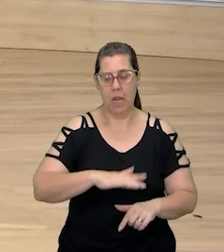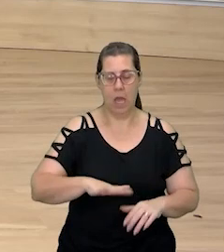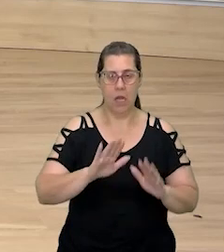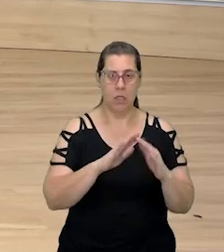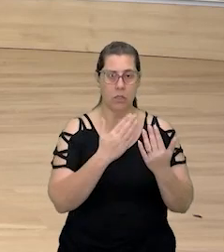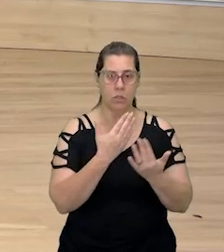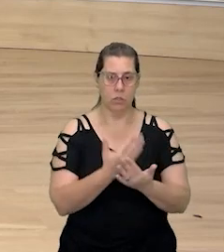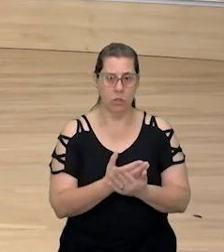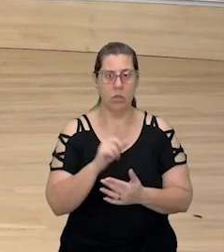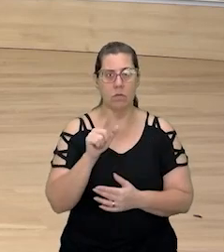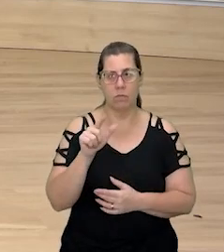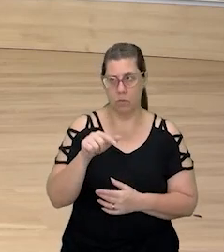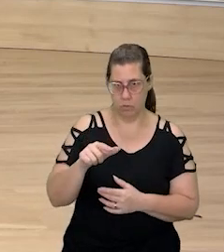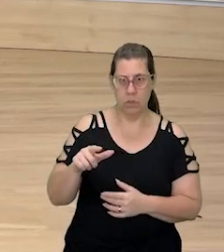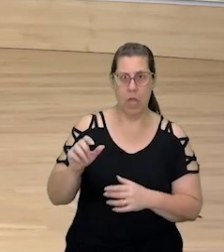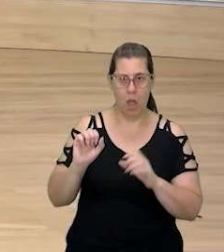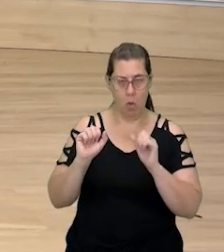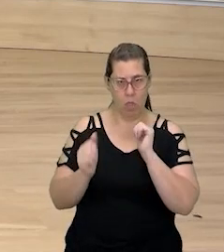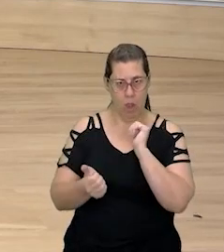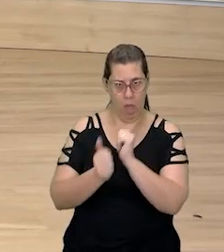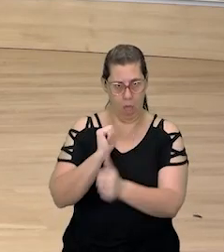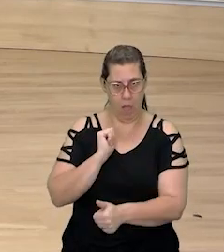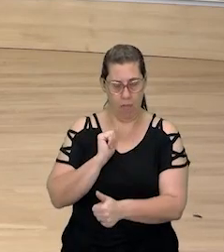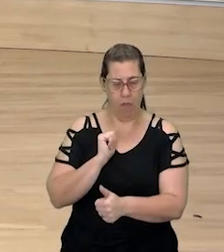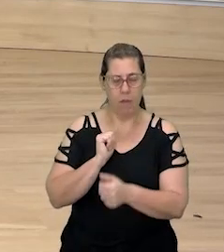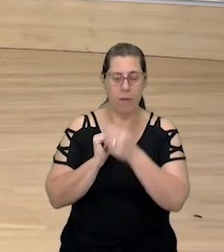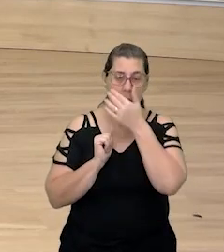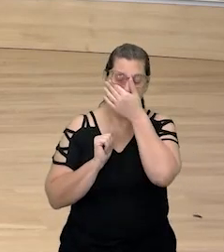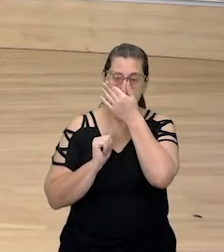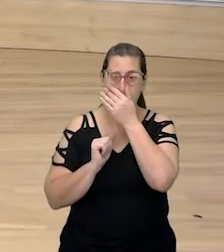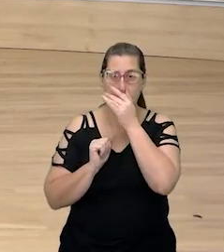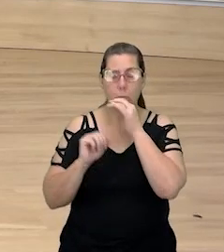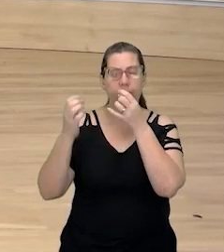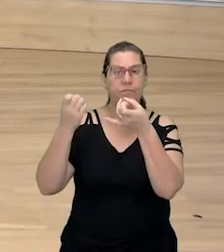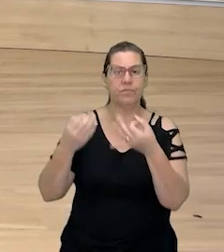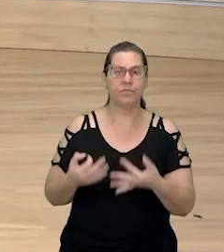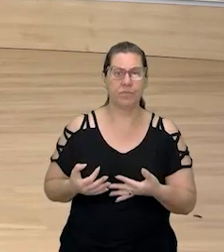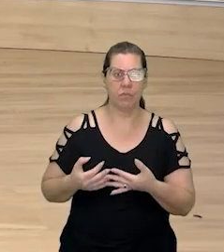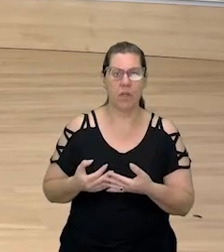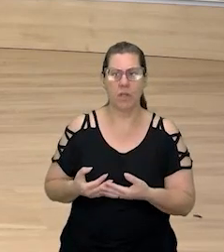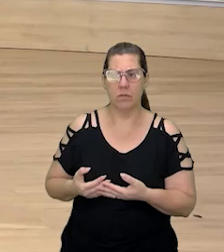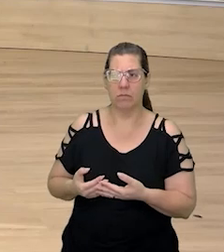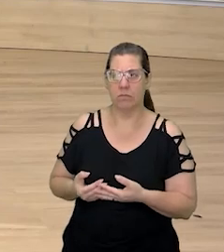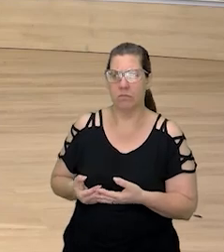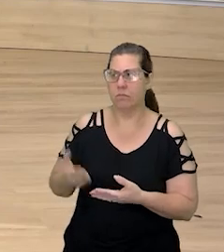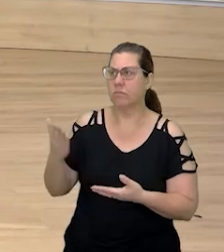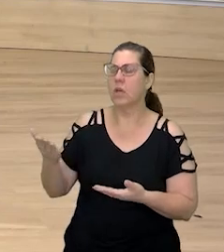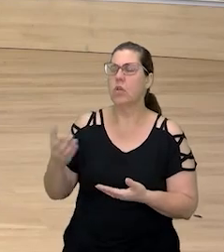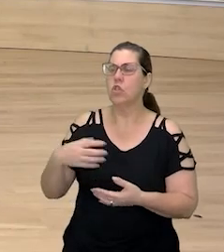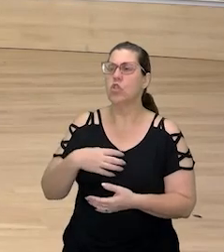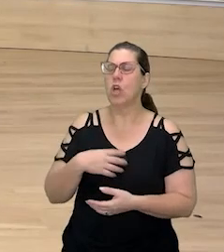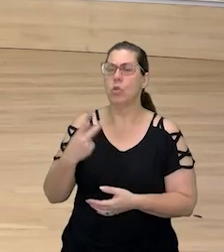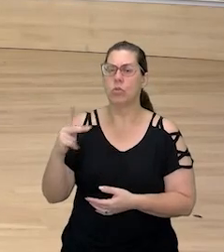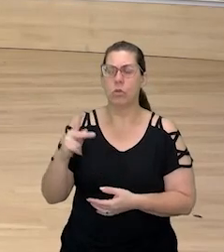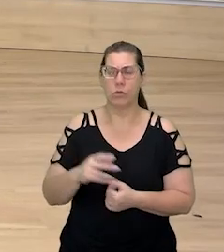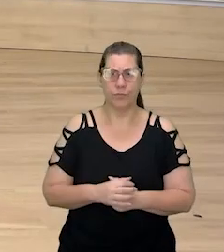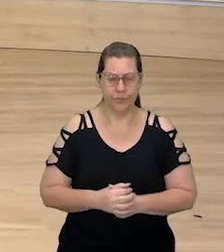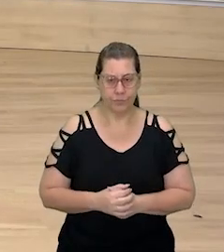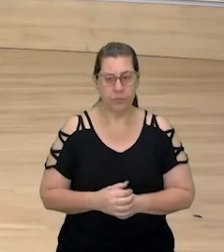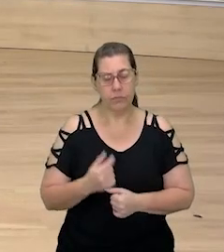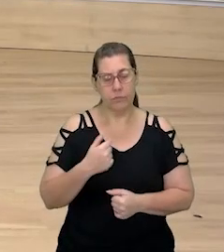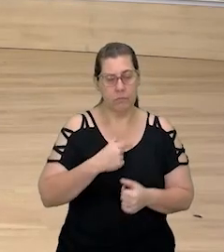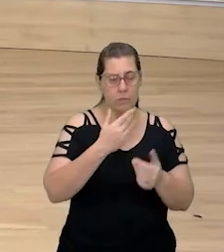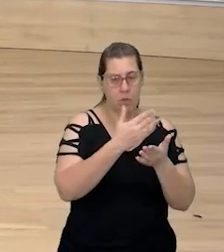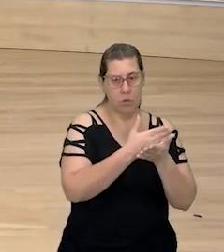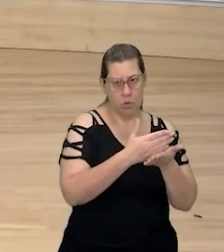você realmente é um atleta. E conta só um pouquinho para eles de você, da sua vida na luta. Bom, eu